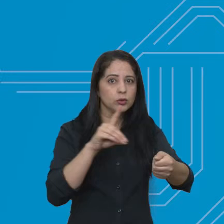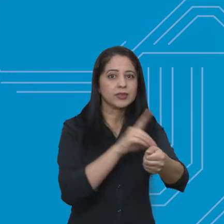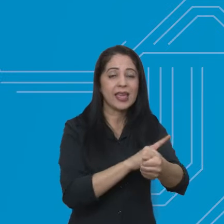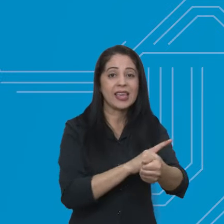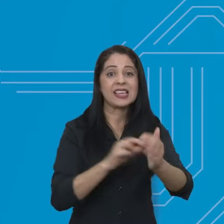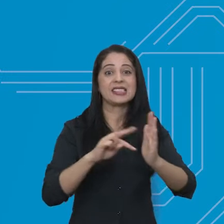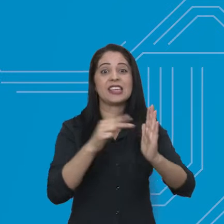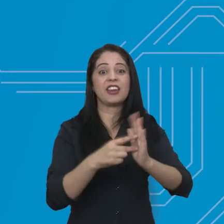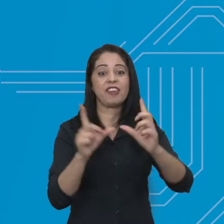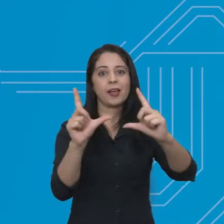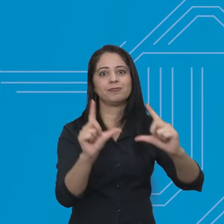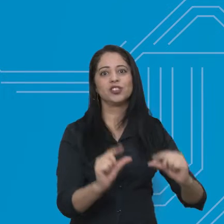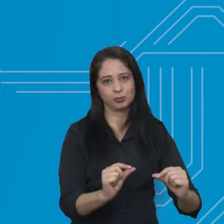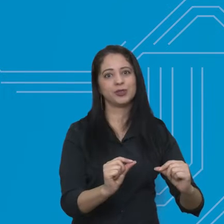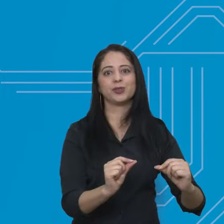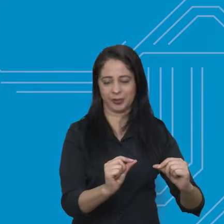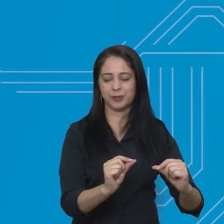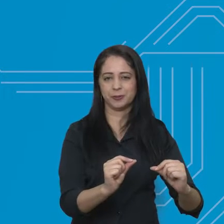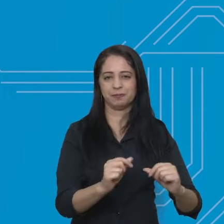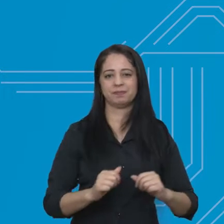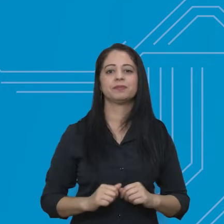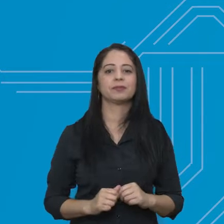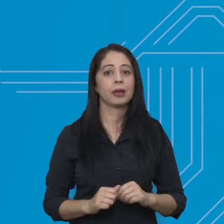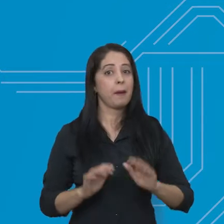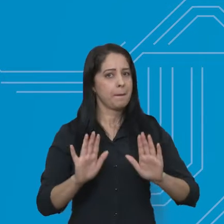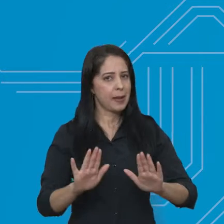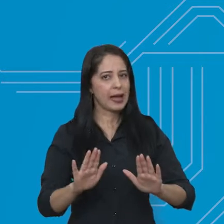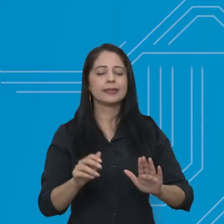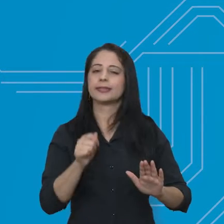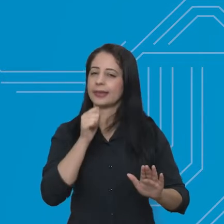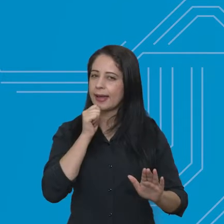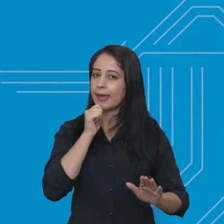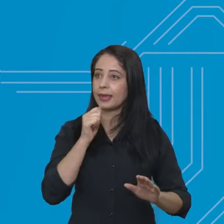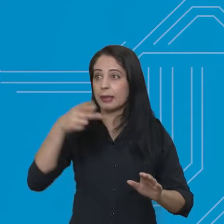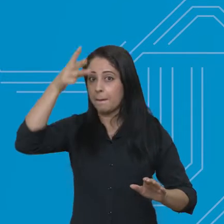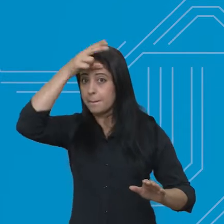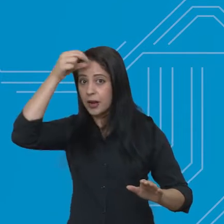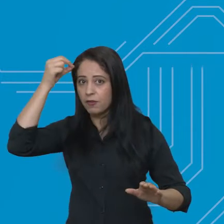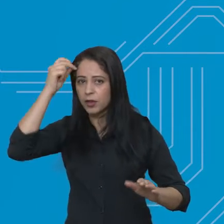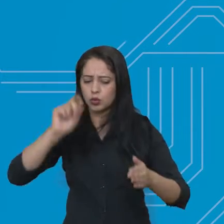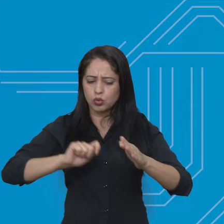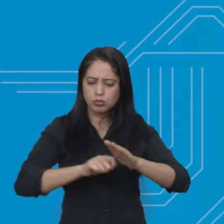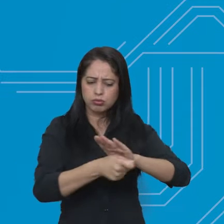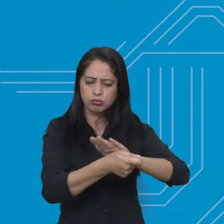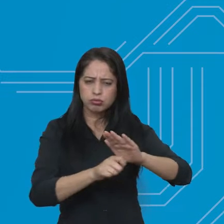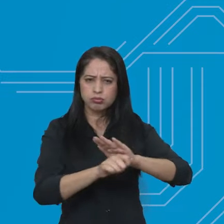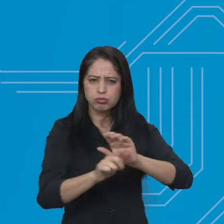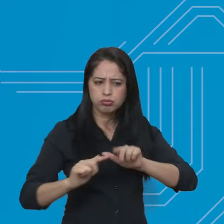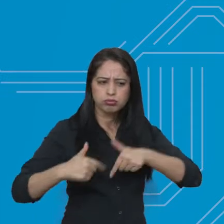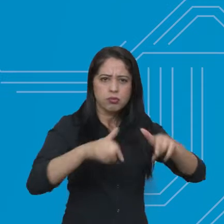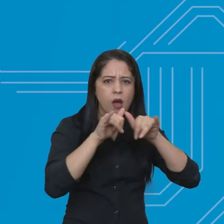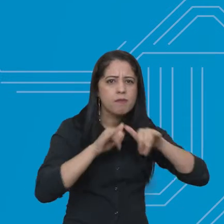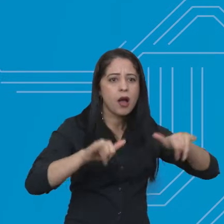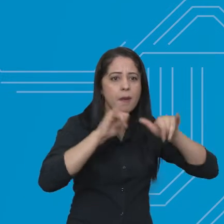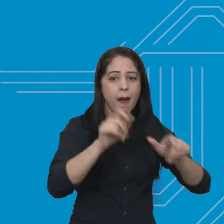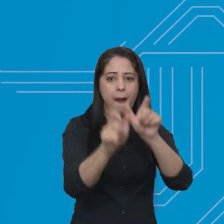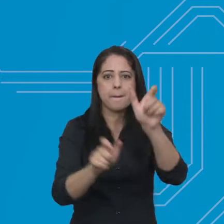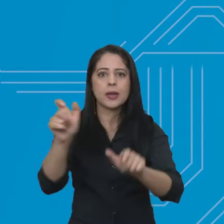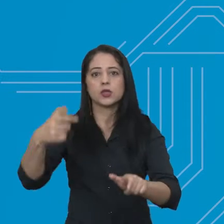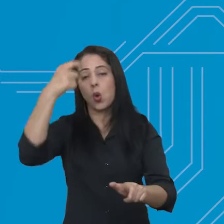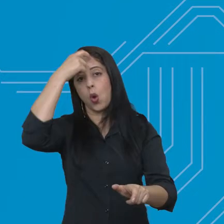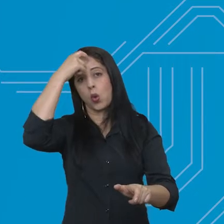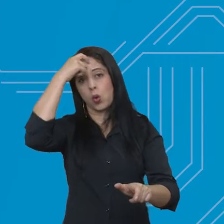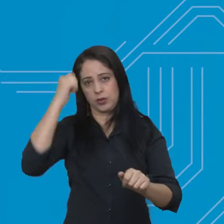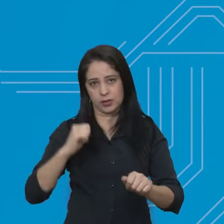Campos apontou queda nos casos de dengue na cidade. Mas ainda assim, a Prefeitura tem investido em ações a fim de